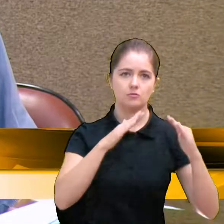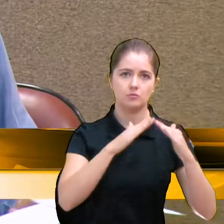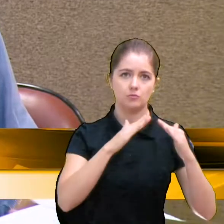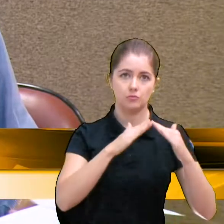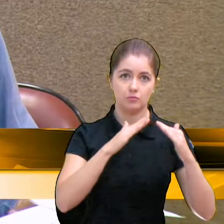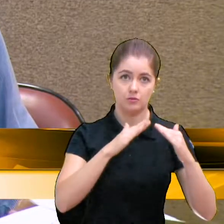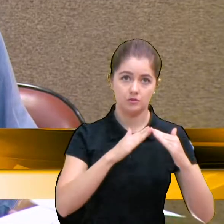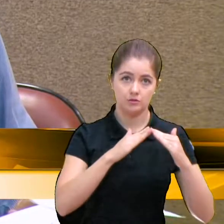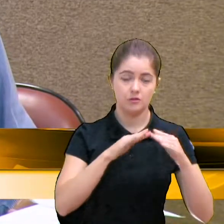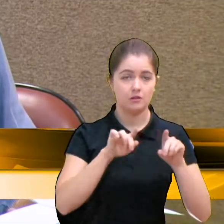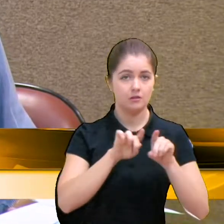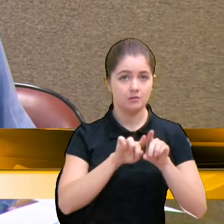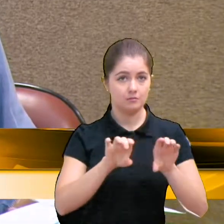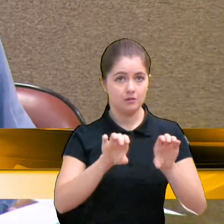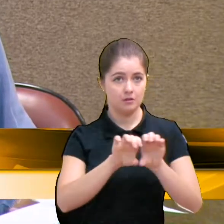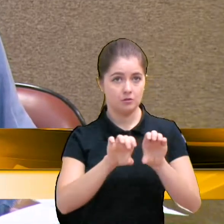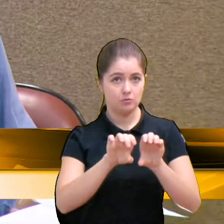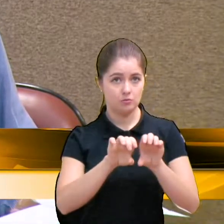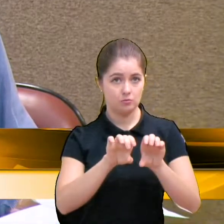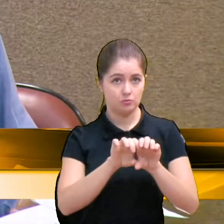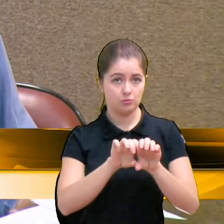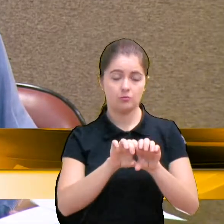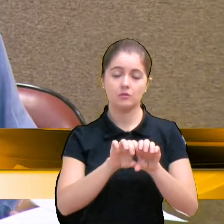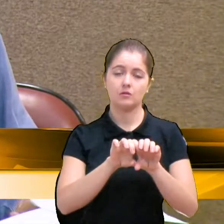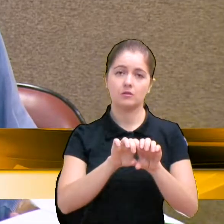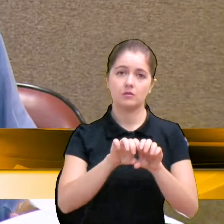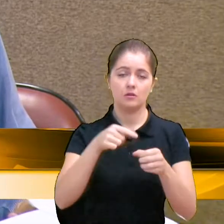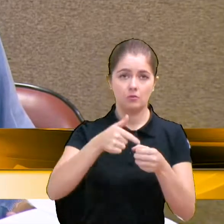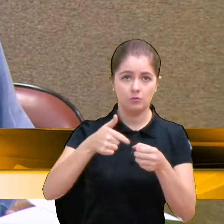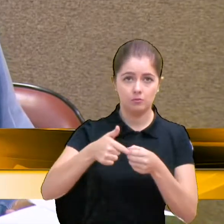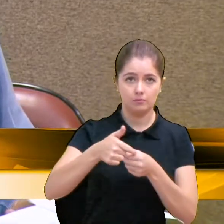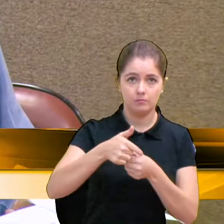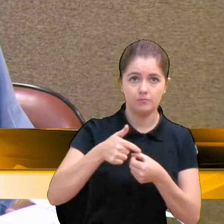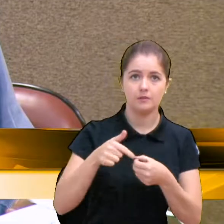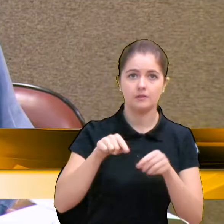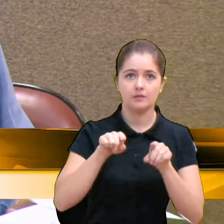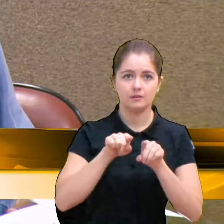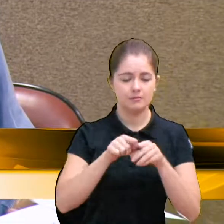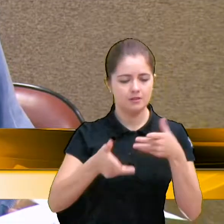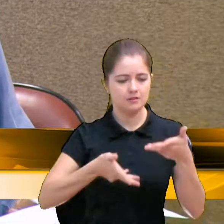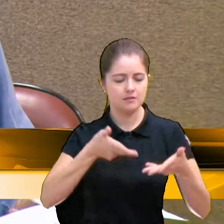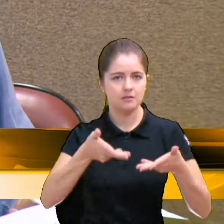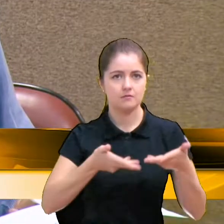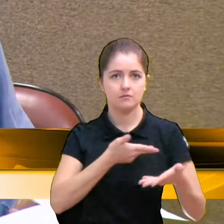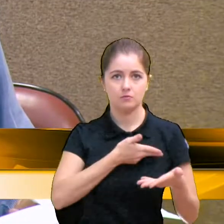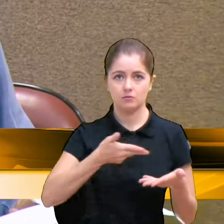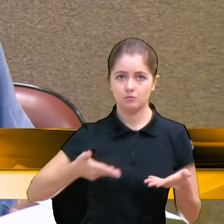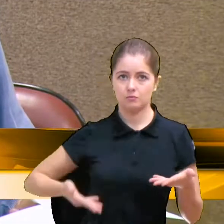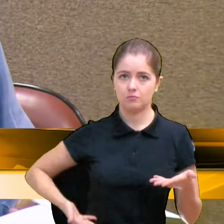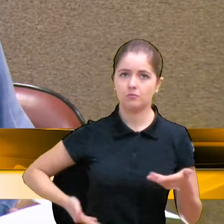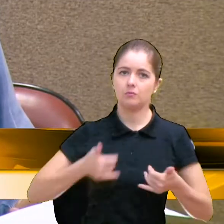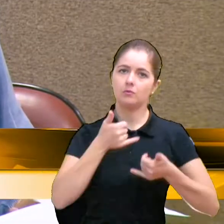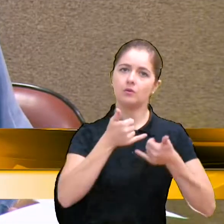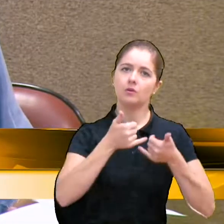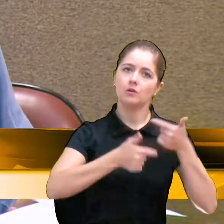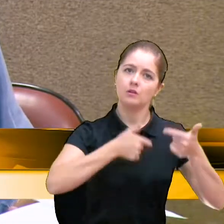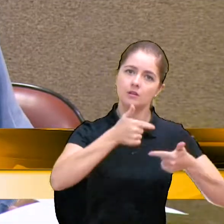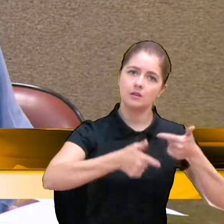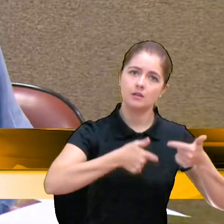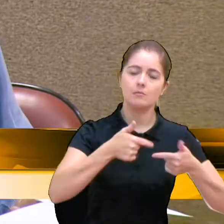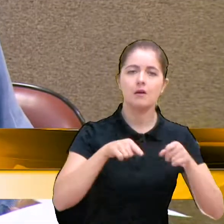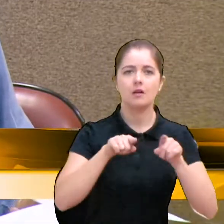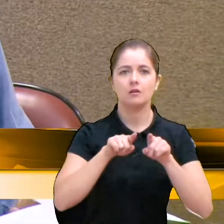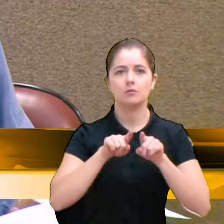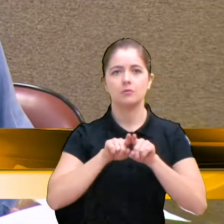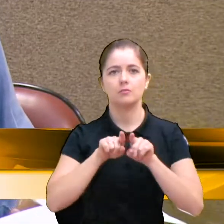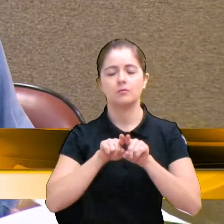à infraestrutura urbana, ao transporte e aos serviços públicos, ao trabalho e ao lazer para os presentes e futuras gerações.